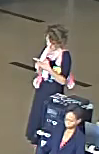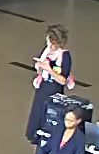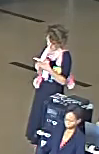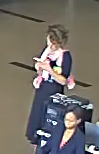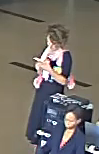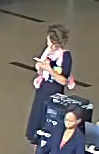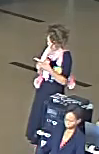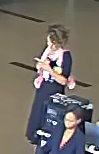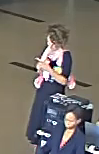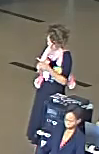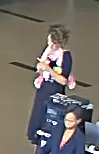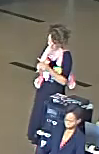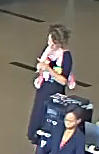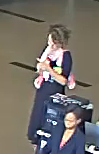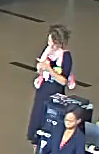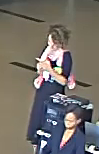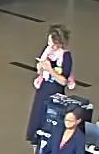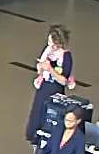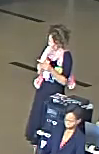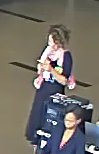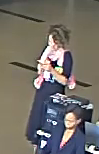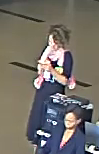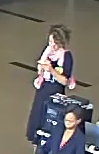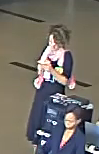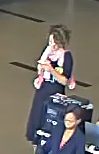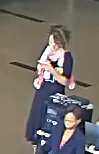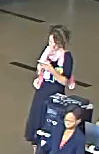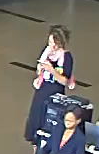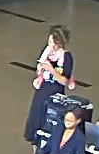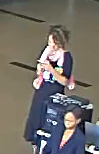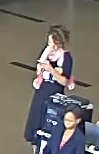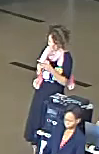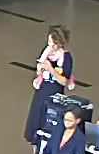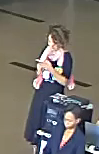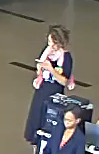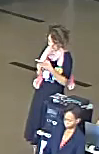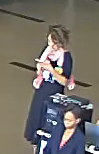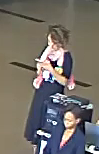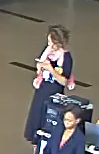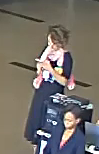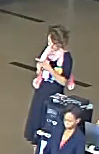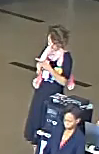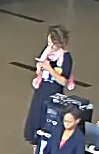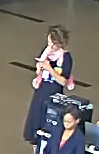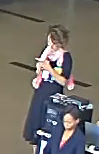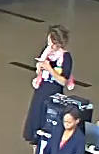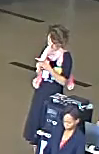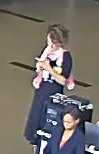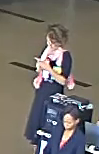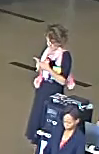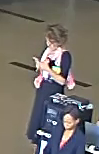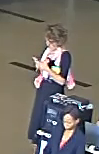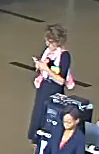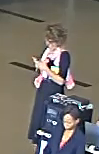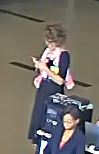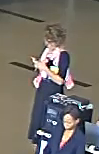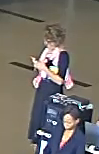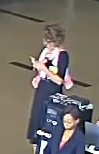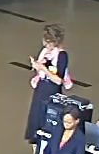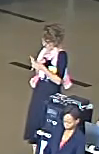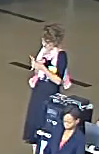de 50 anos então vocês podem contar com essa comissão podem contar com a ajuda de outros deputados e Como disse o deputado Zé